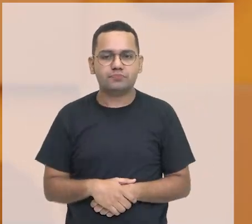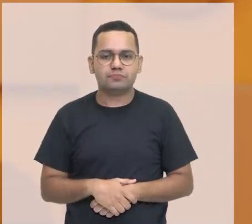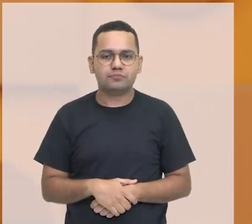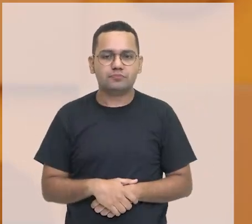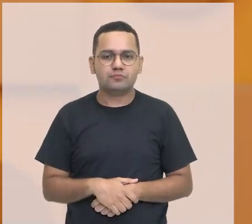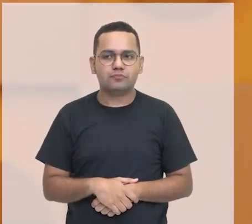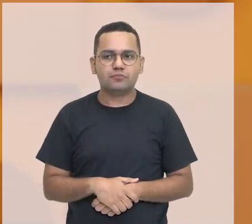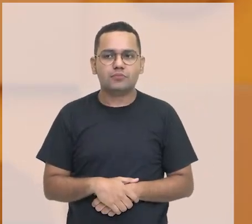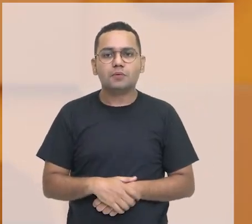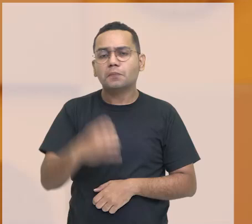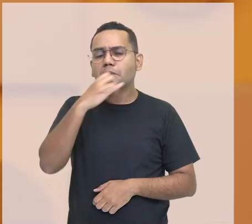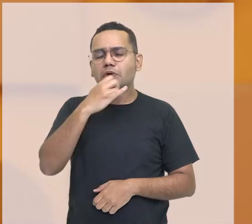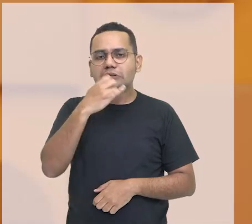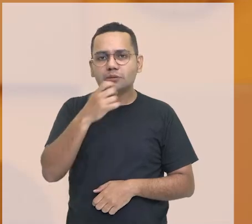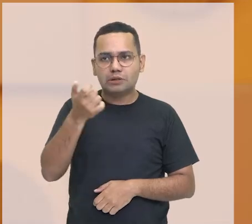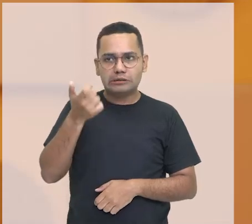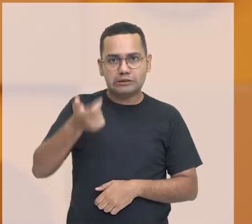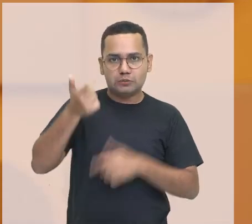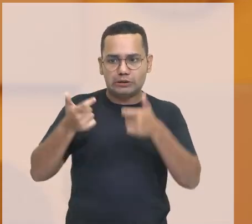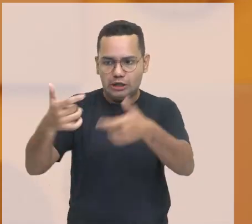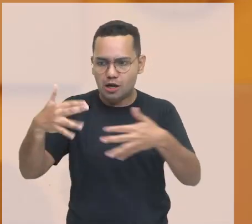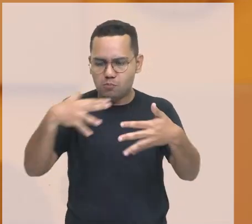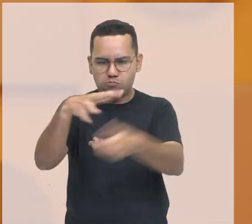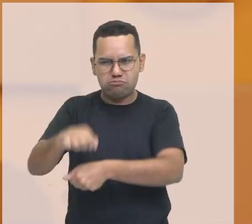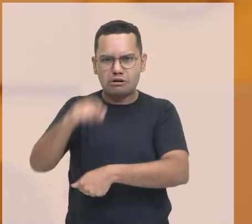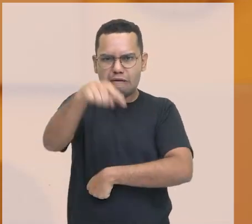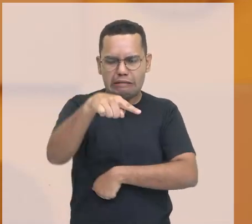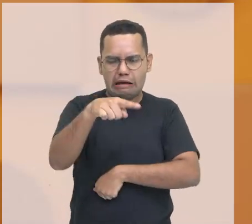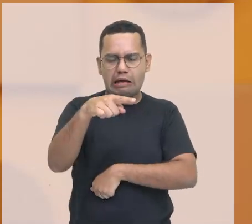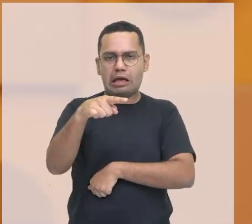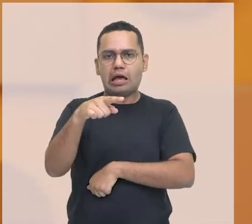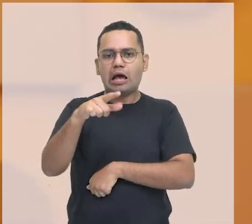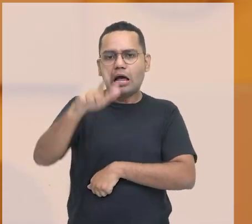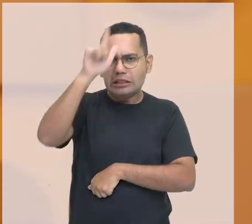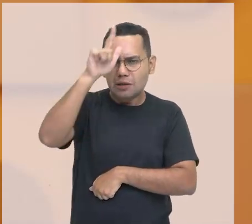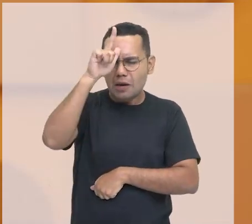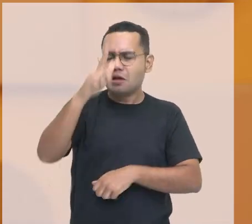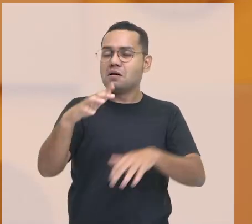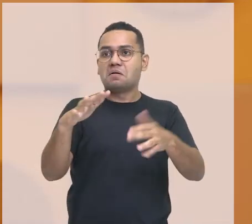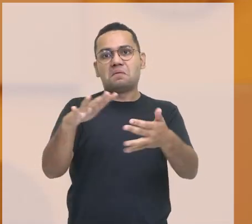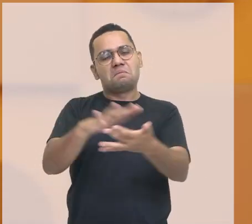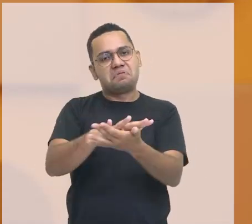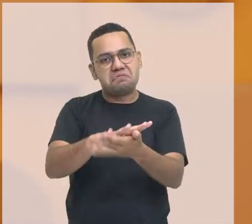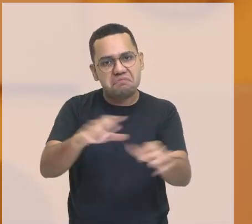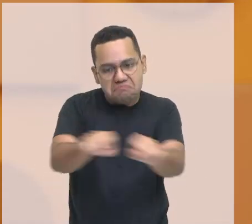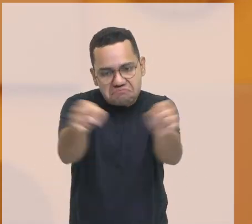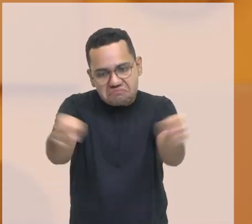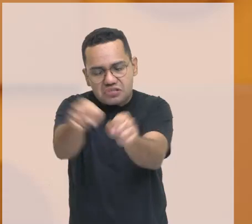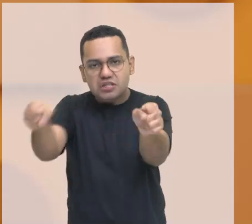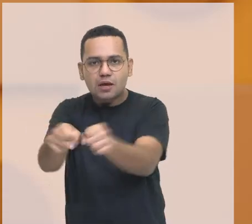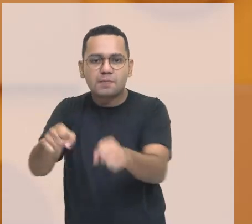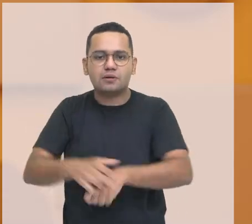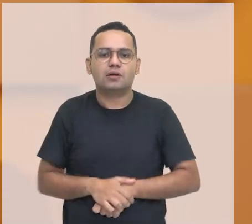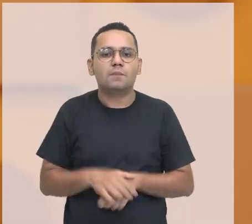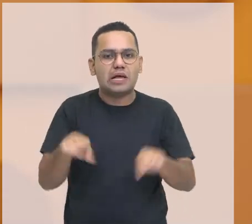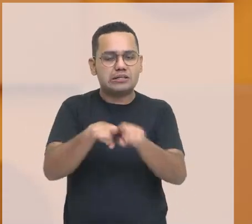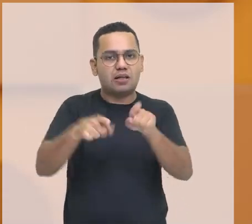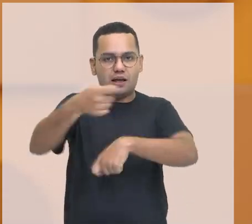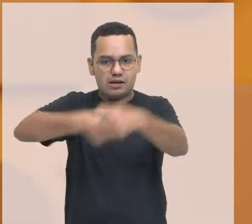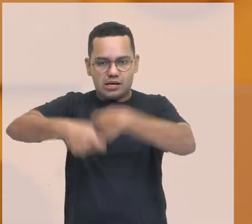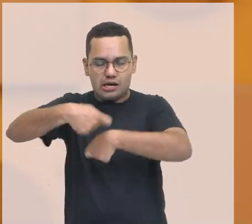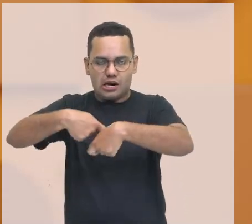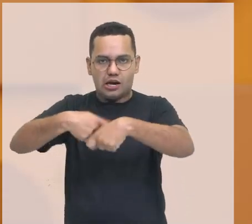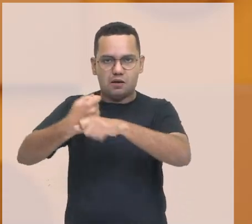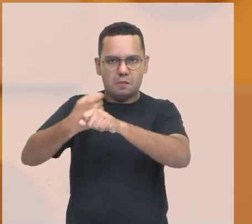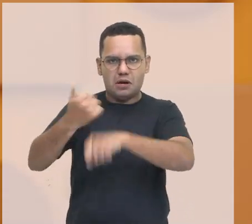totalmente arrasada. E a crise de 29 acabou, então, agravando ainda mais a situação da Alemanha, que já era